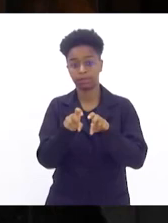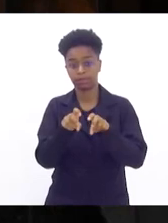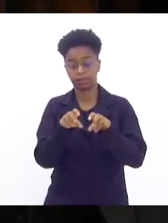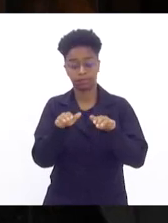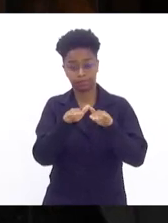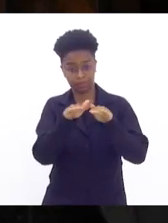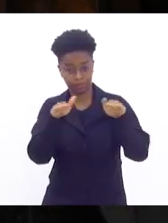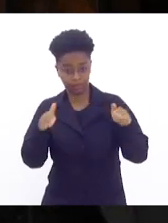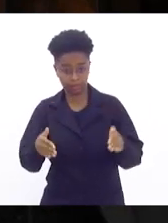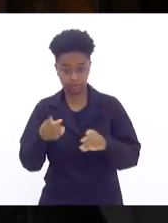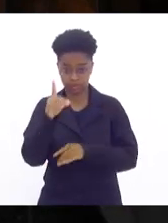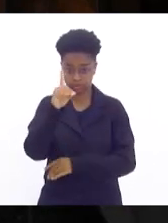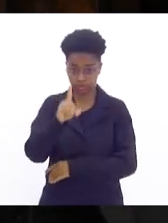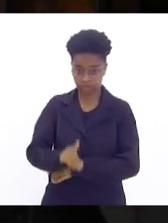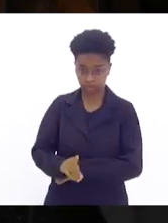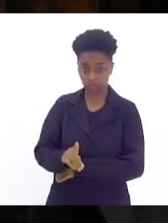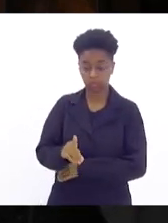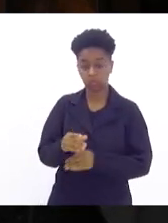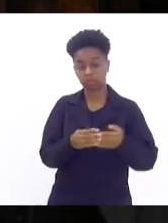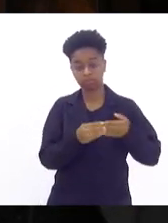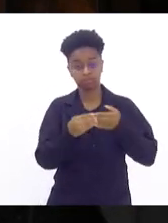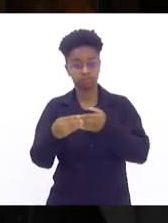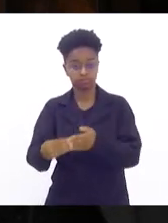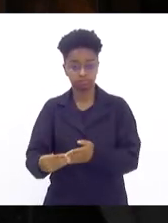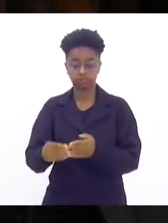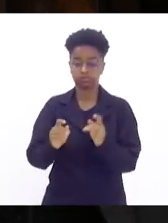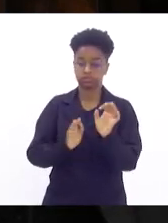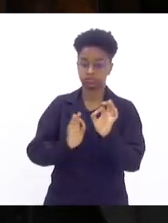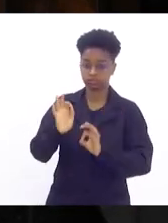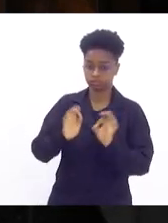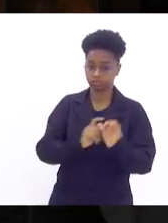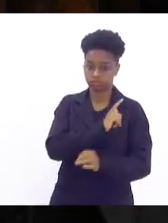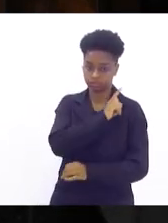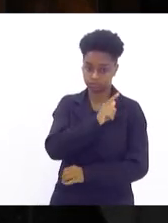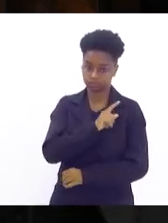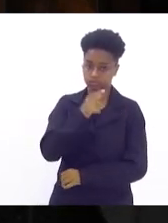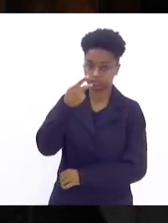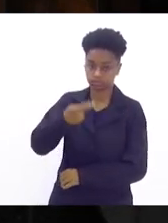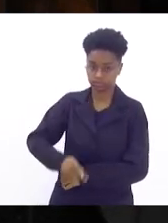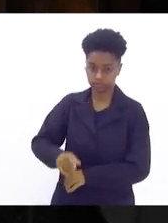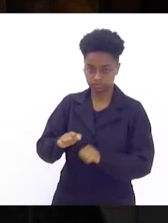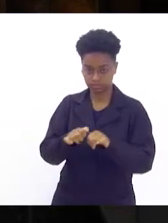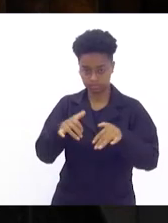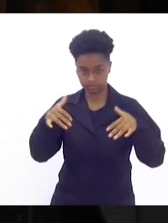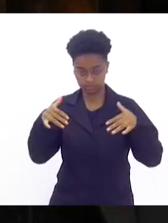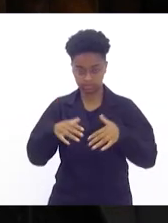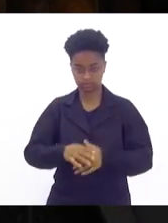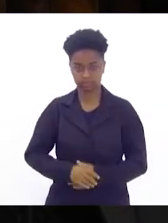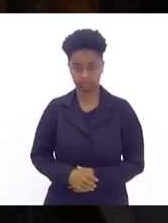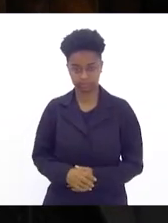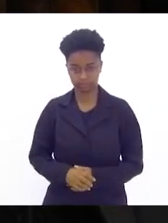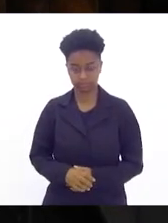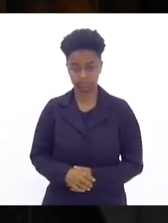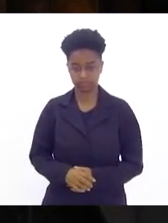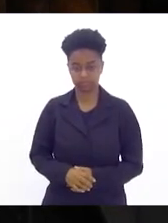encaminhar a gestão do Parlamento e cabe